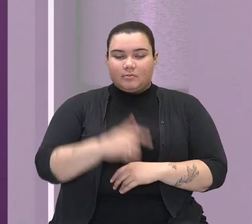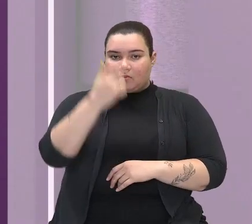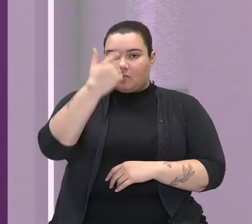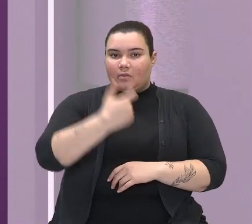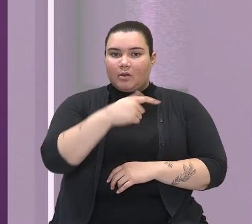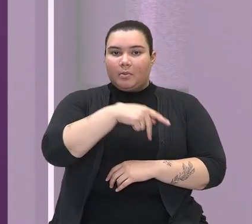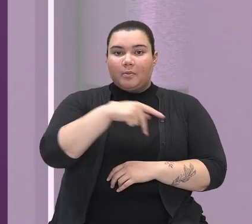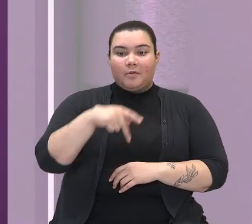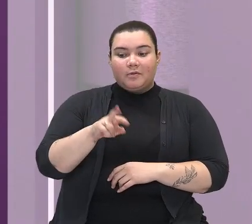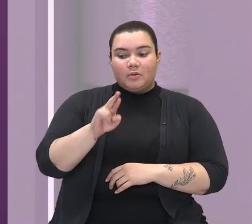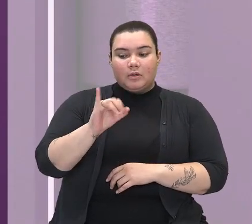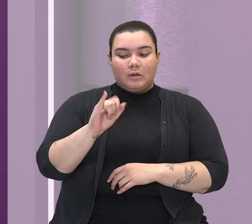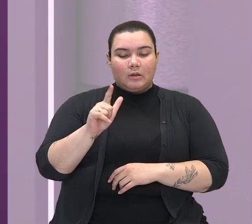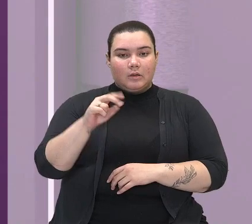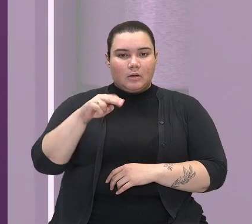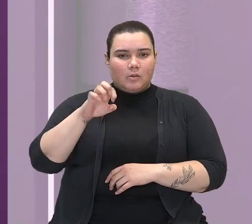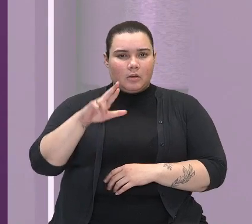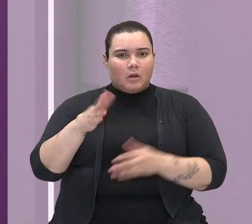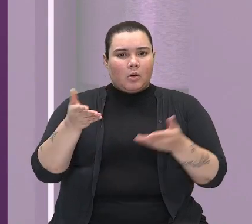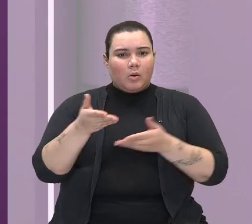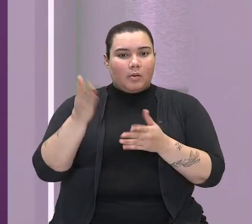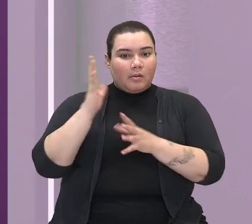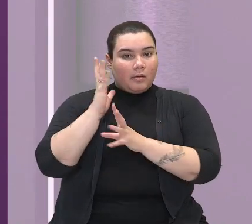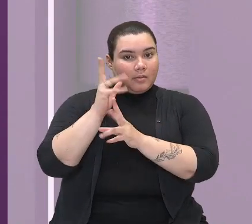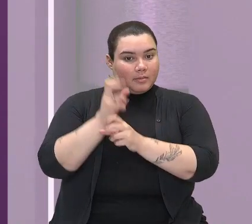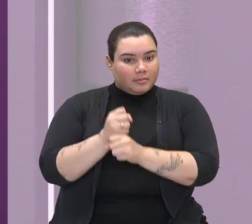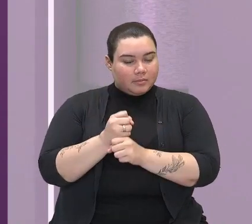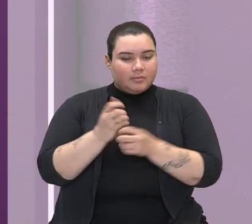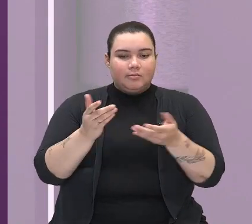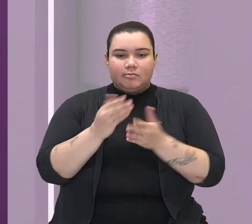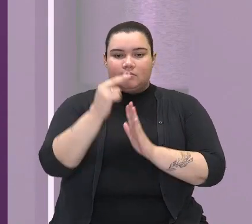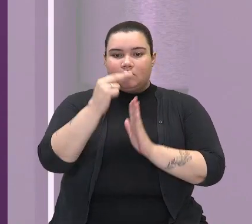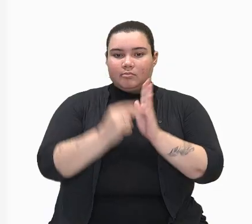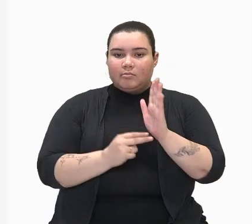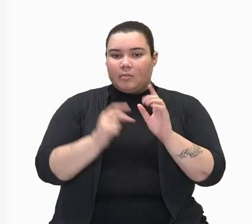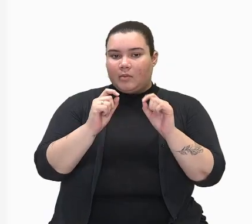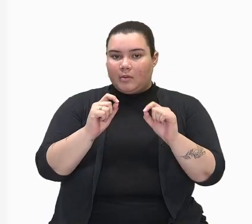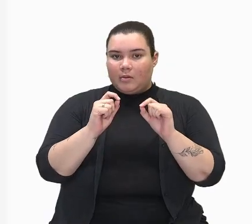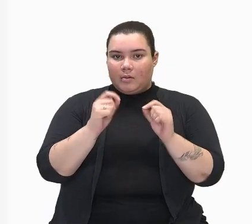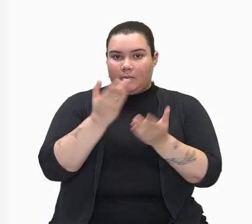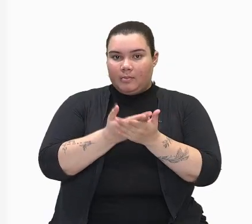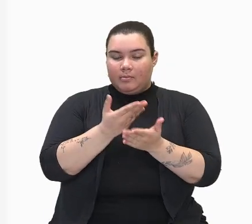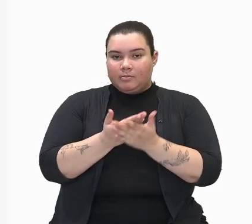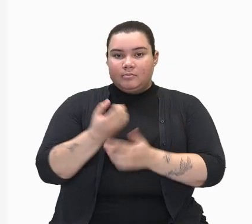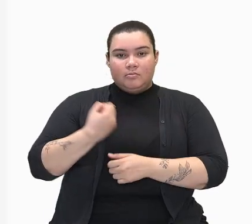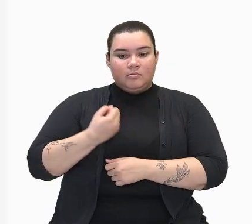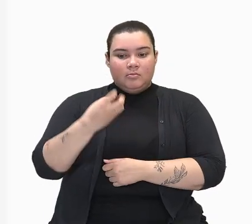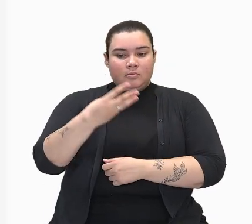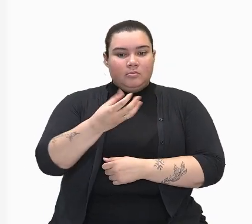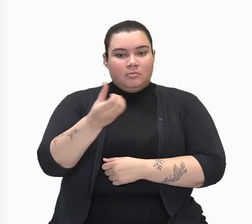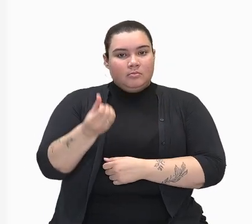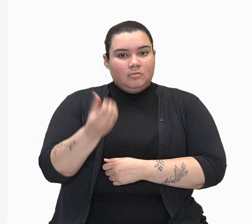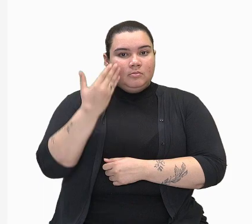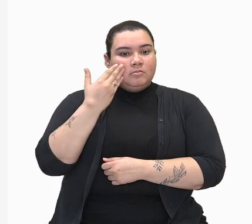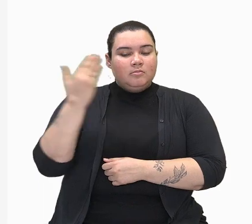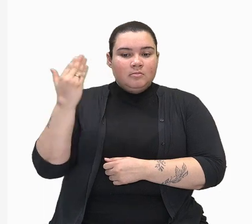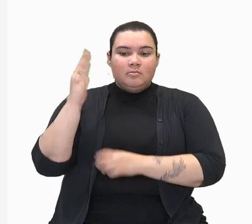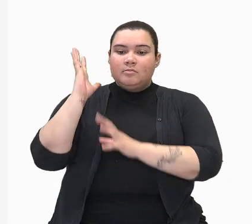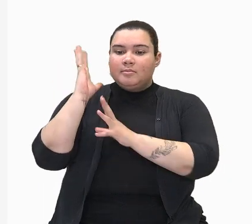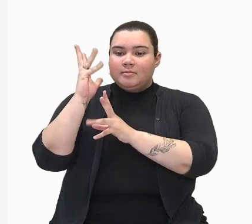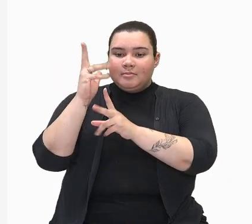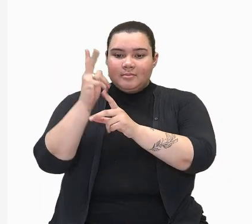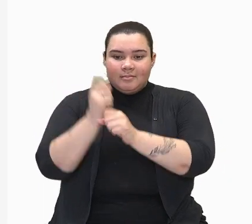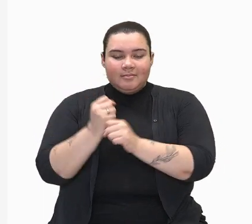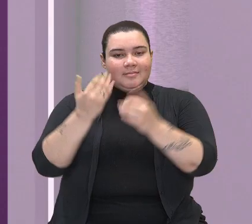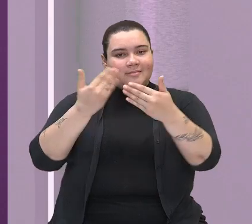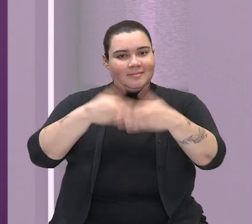professor Hilner e hoje é dia de revisão. Acompanhe então comigo o que nós temos aqui para a aula de número 36. Revisão